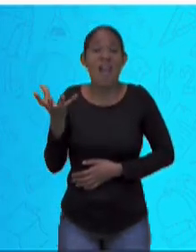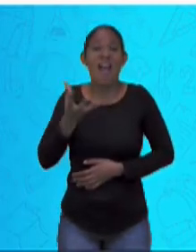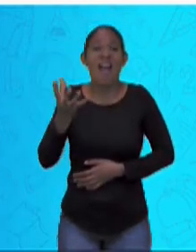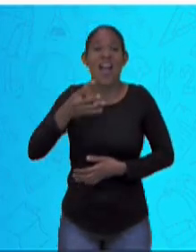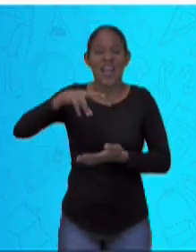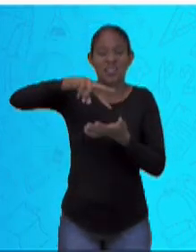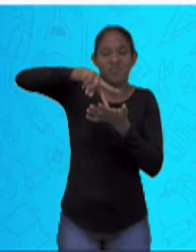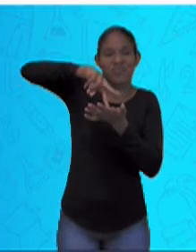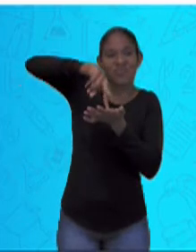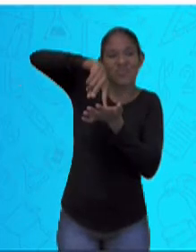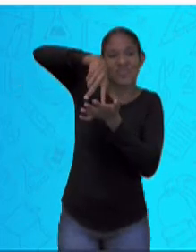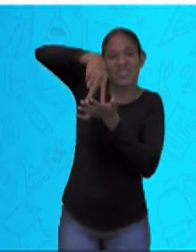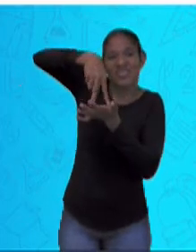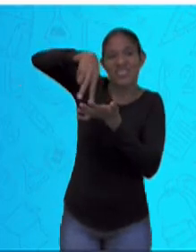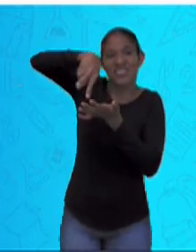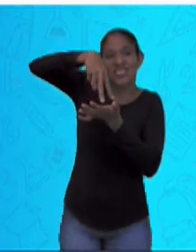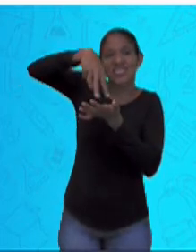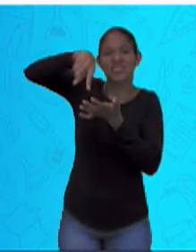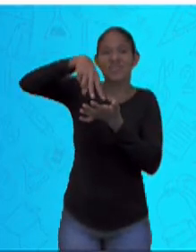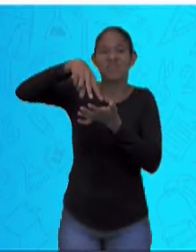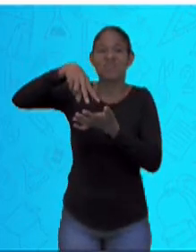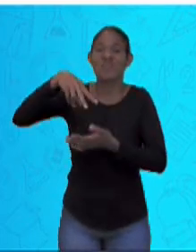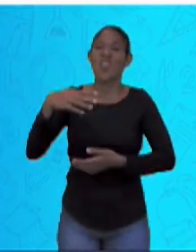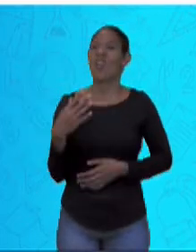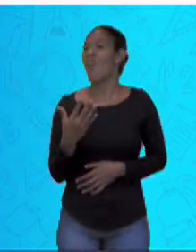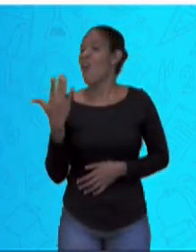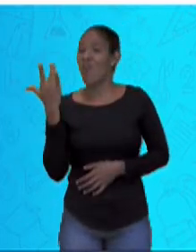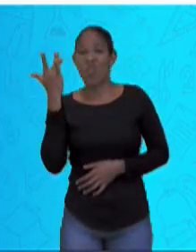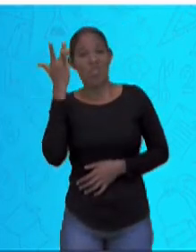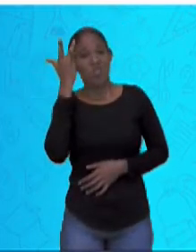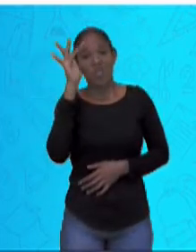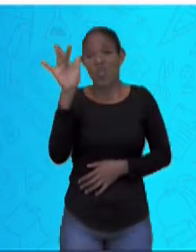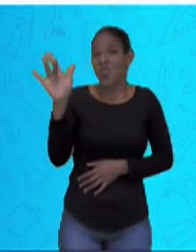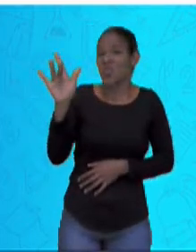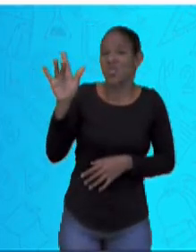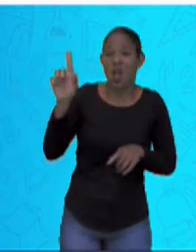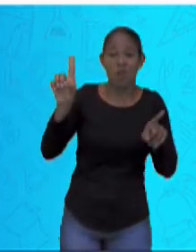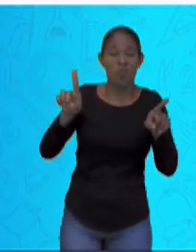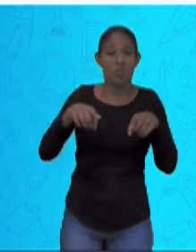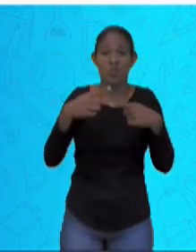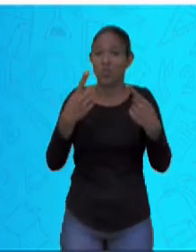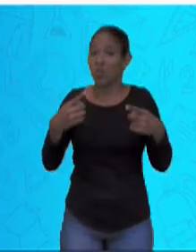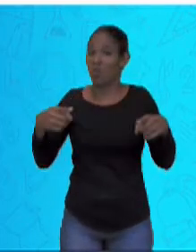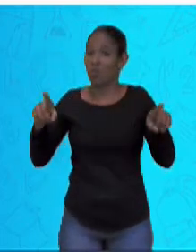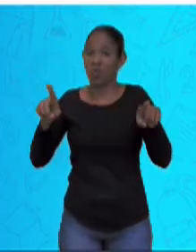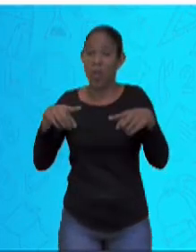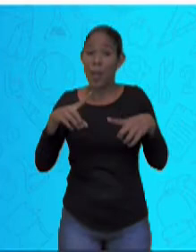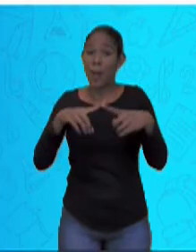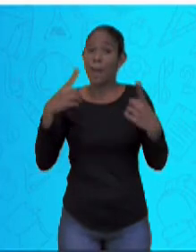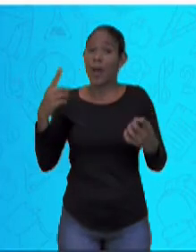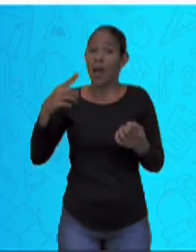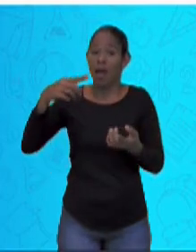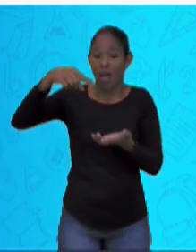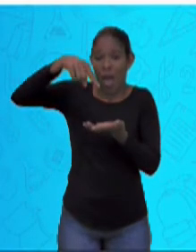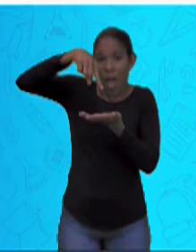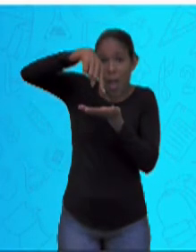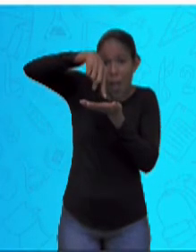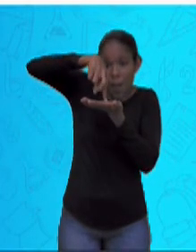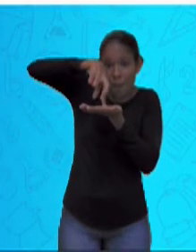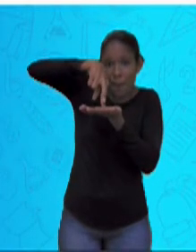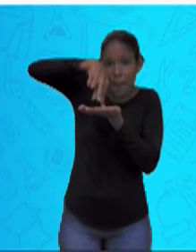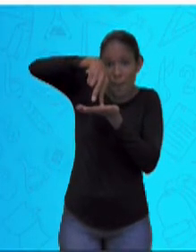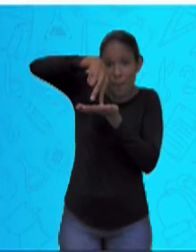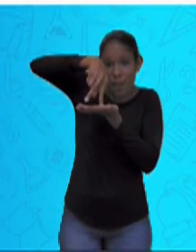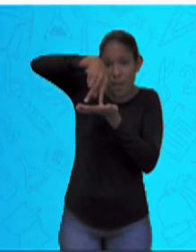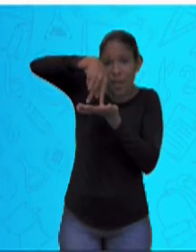bailarina. Não conhece nem dó nem ré, mas sabe ficar na ponta do pé.